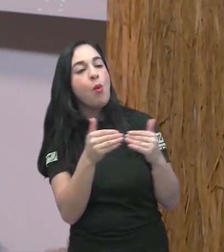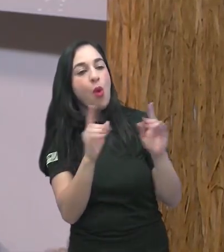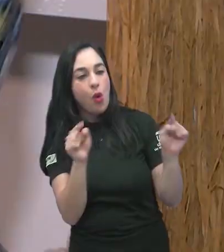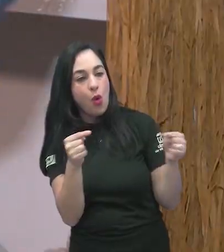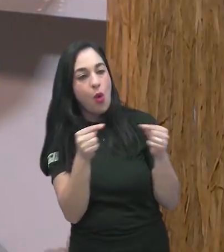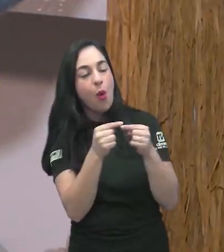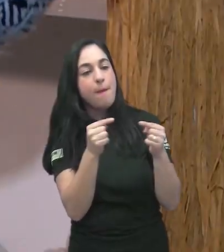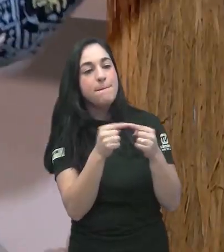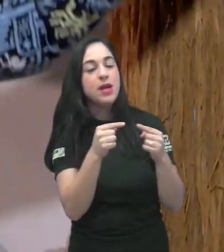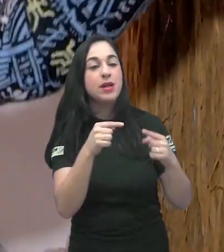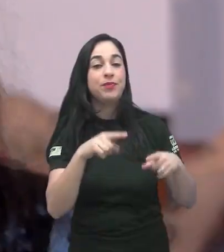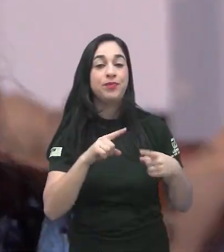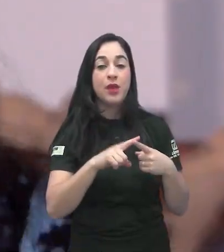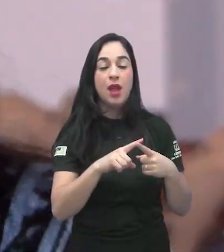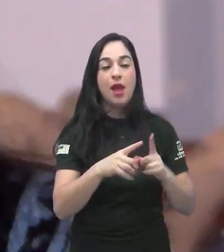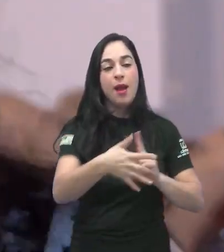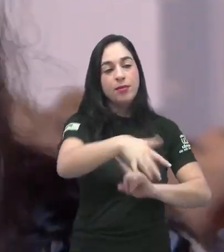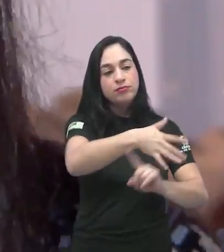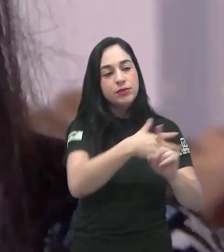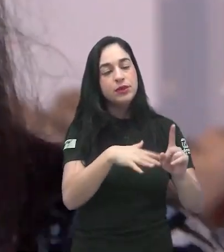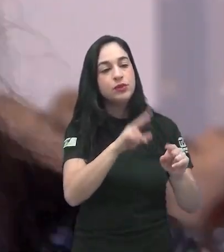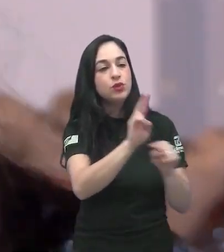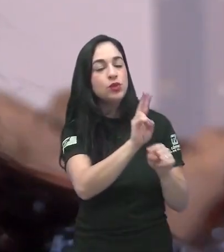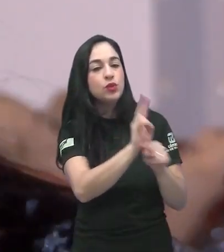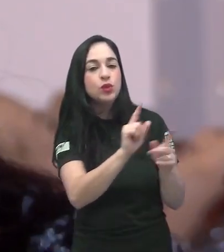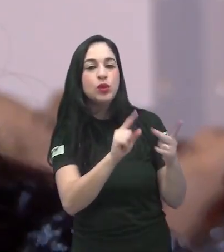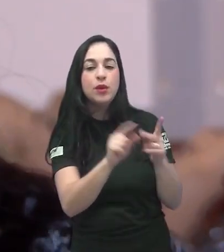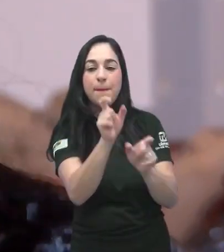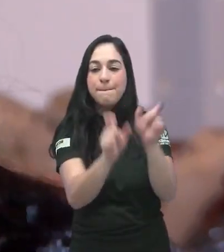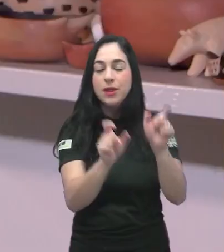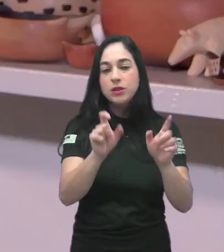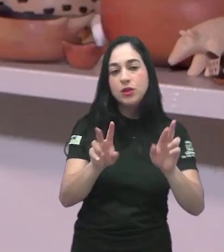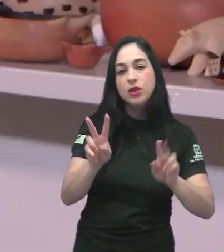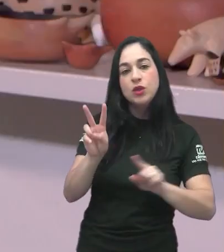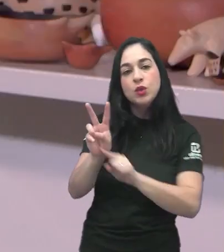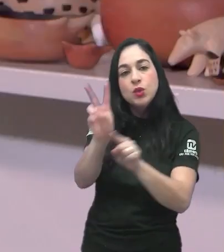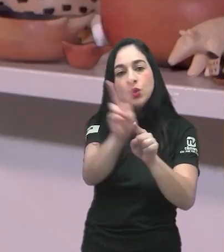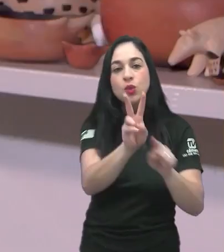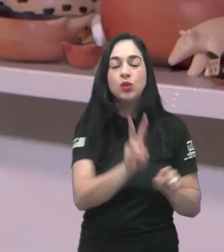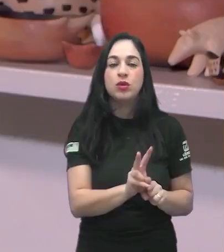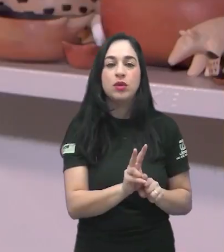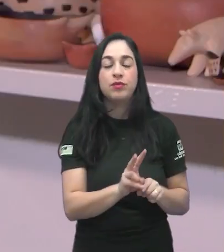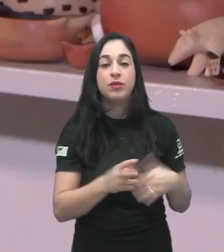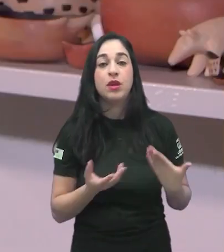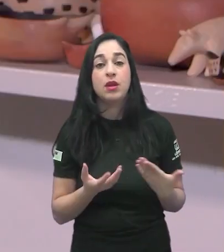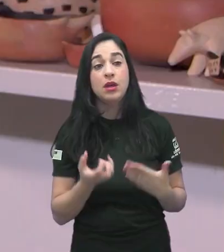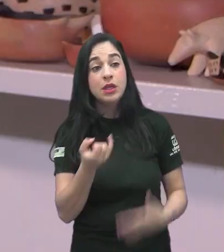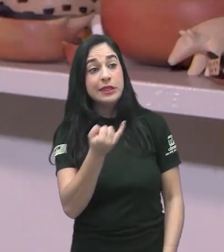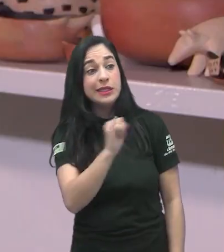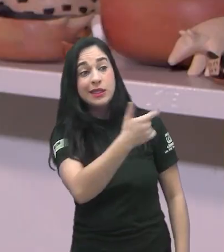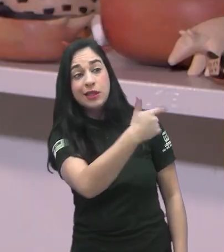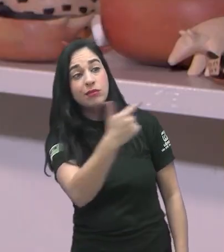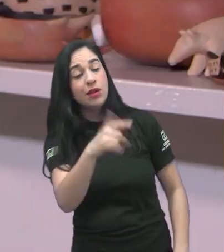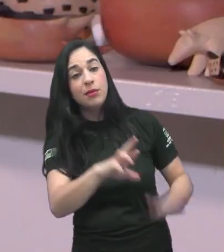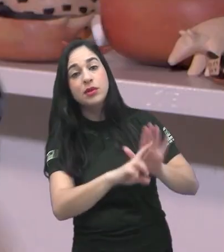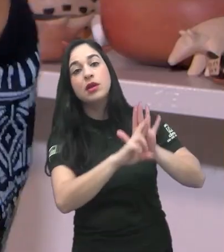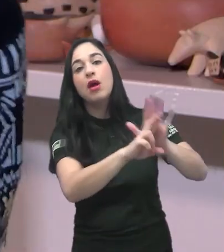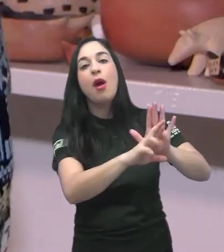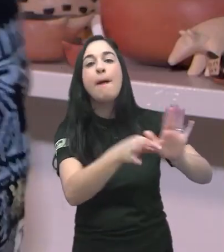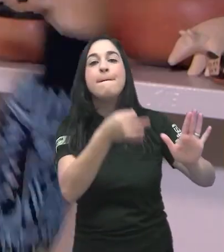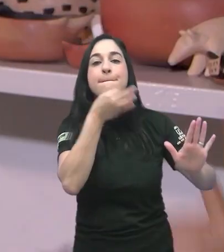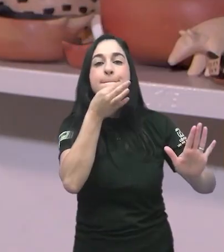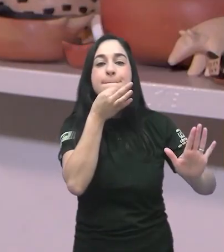inclusão, preservação e cuidado com as pessoas. Sem a representatividade, você não tem espaço para falar sobre as coisas, porque